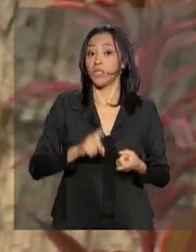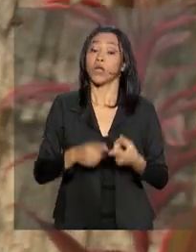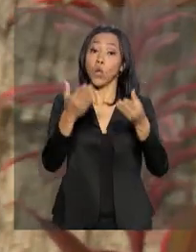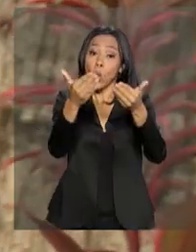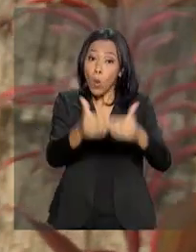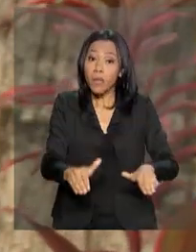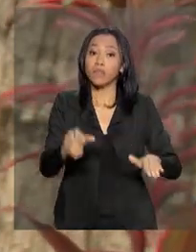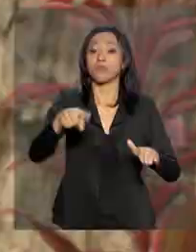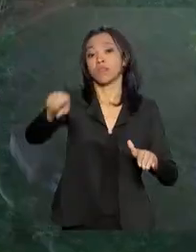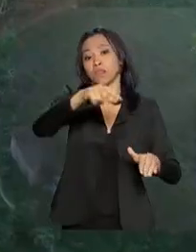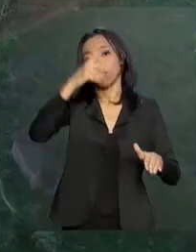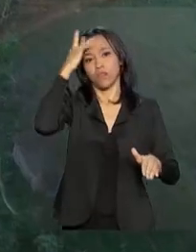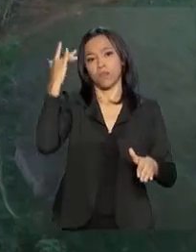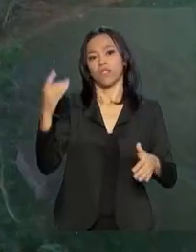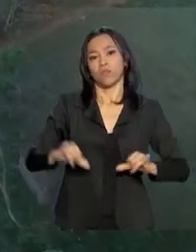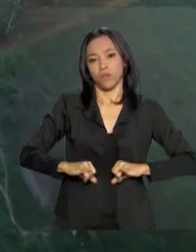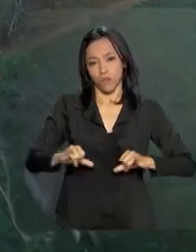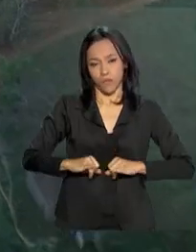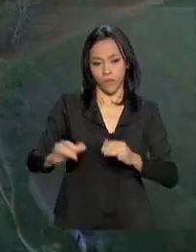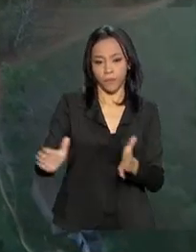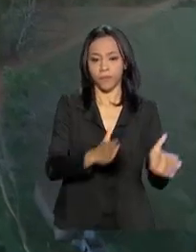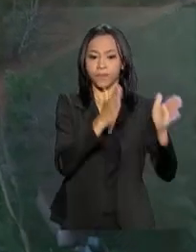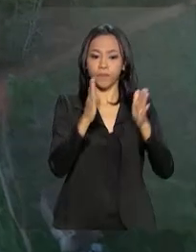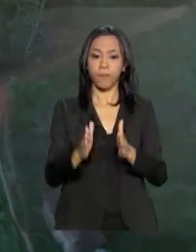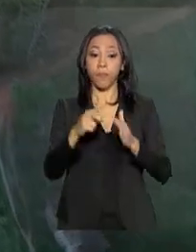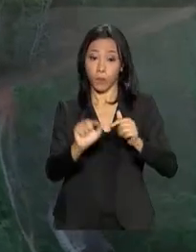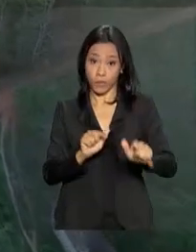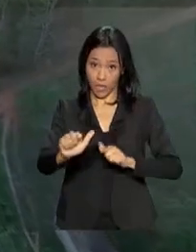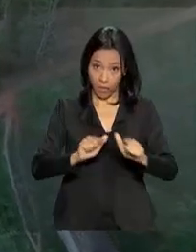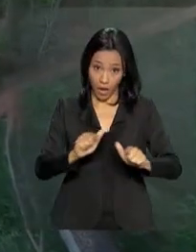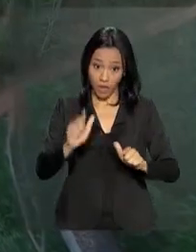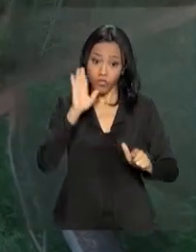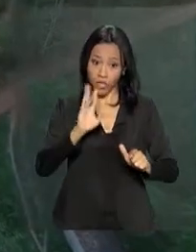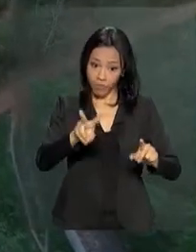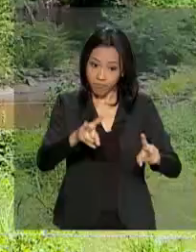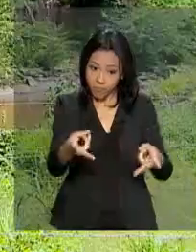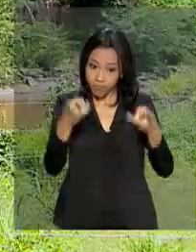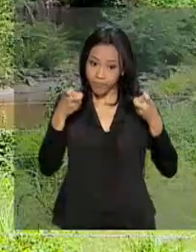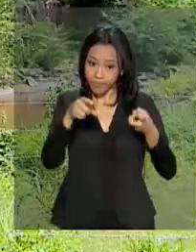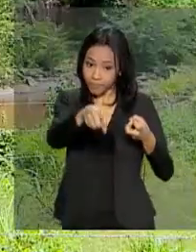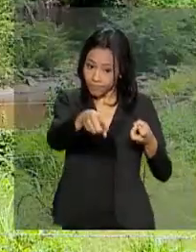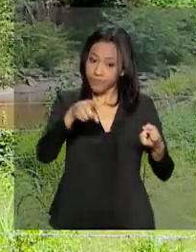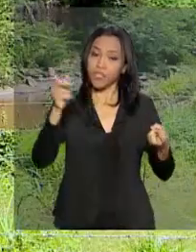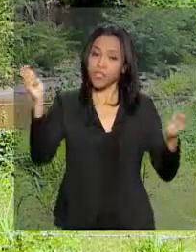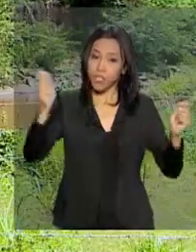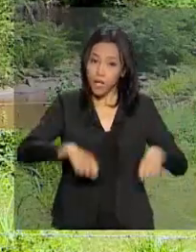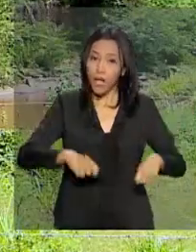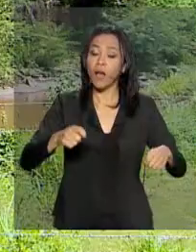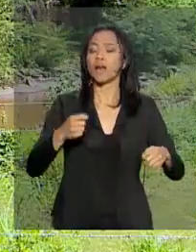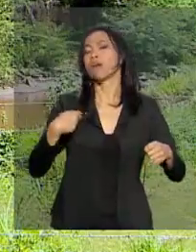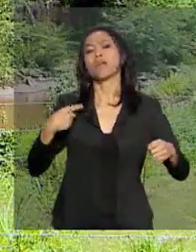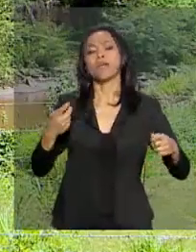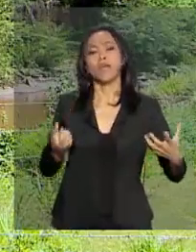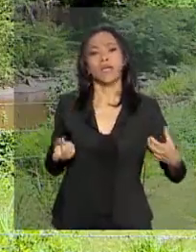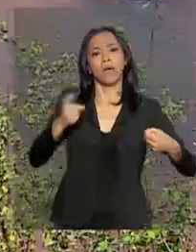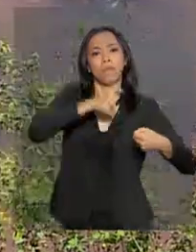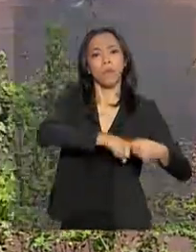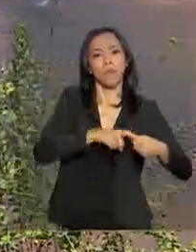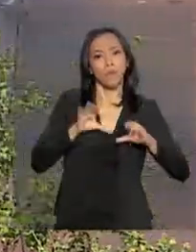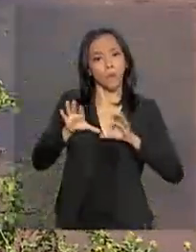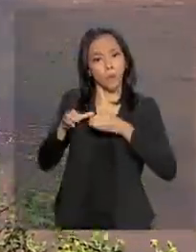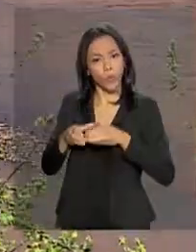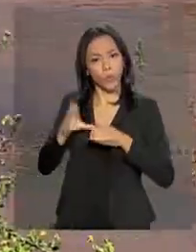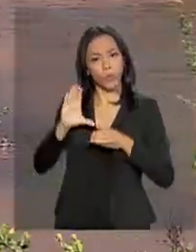das pessoas atingidas. O trabalho de recuperação já dá resultados. Em conjunto com o Comitê Interfederativo,